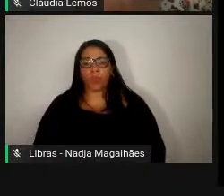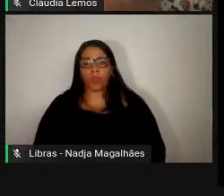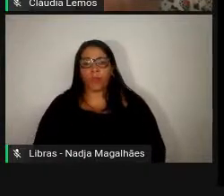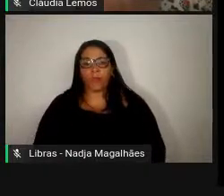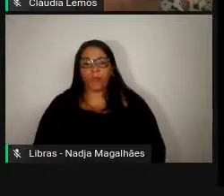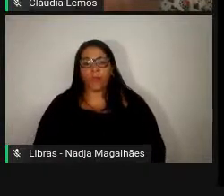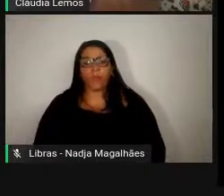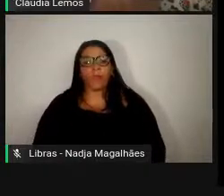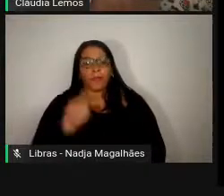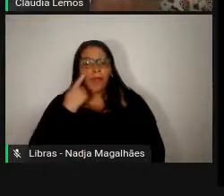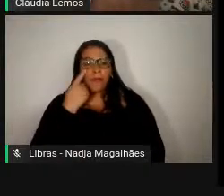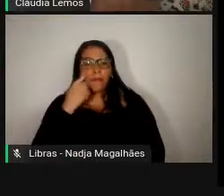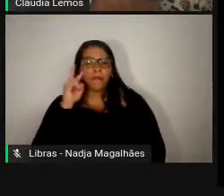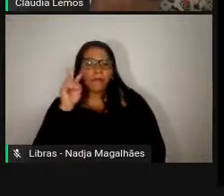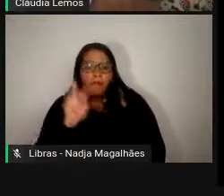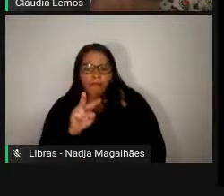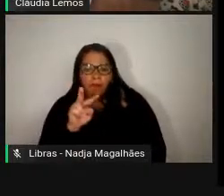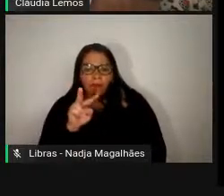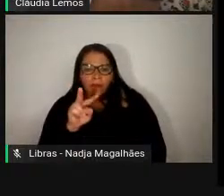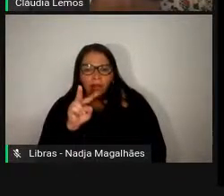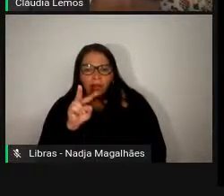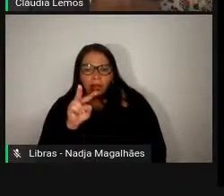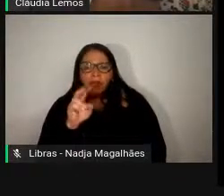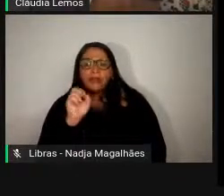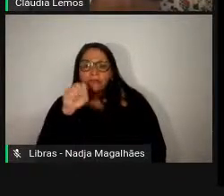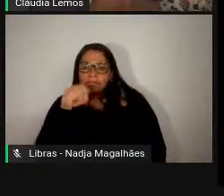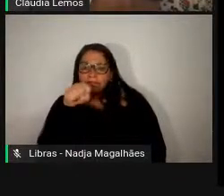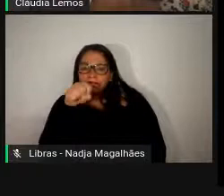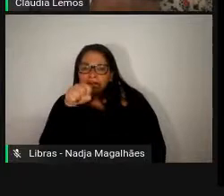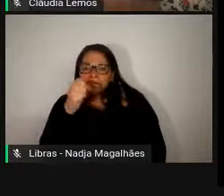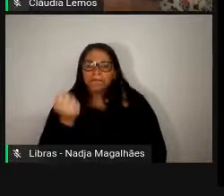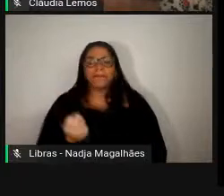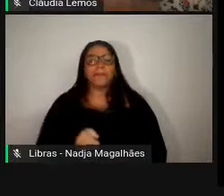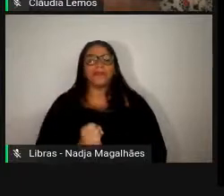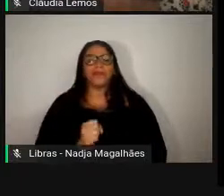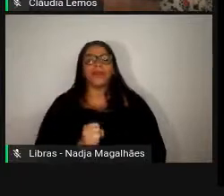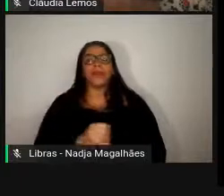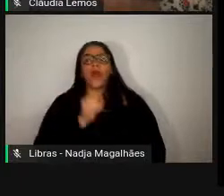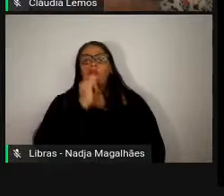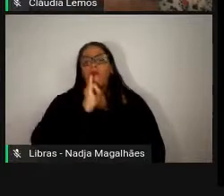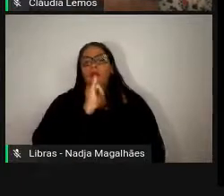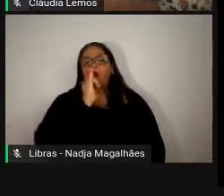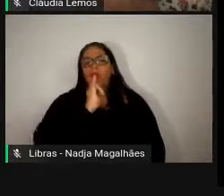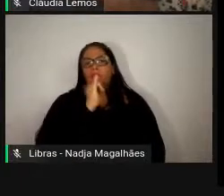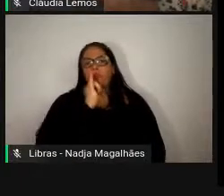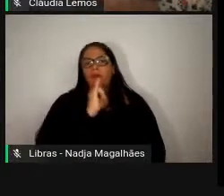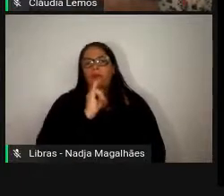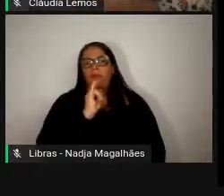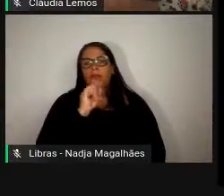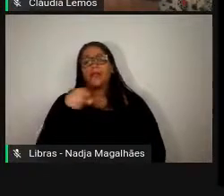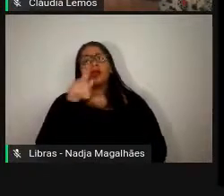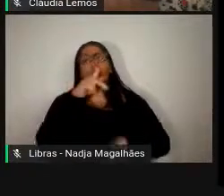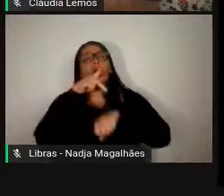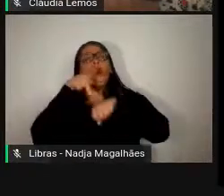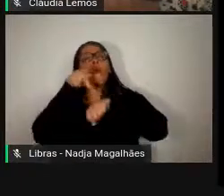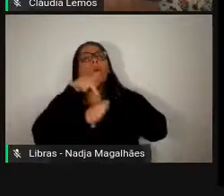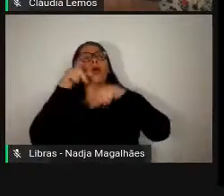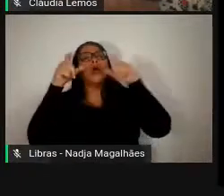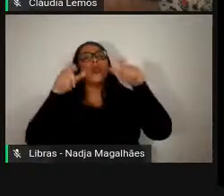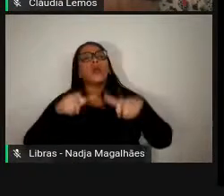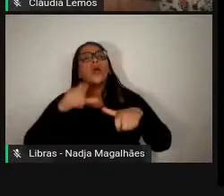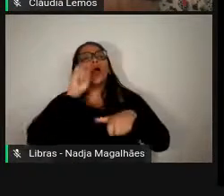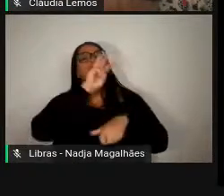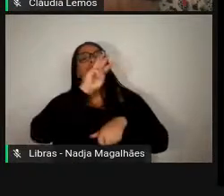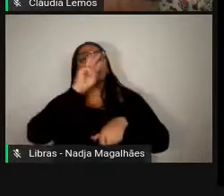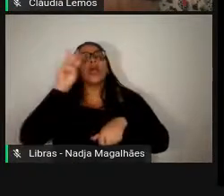Tá vendo? Sim, estamos vendo. Então, olha o exemplo. Esse aqui é o